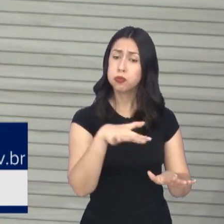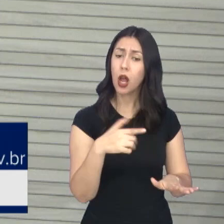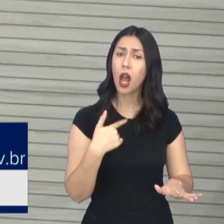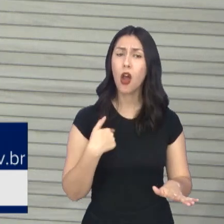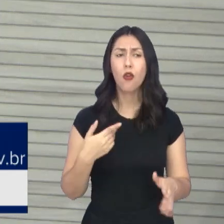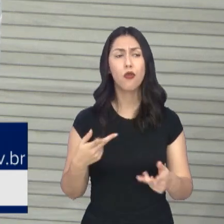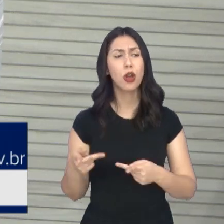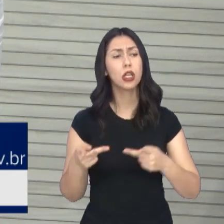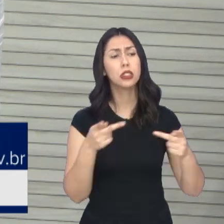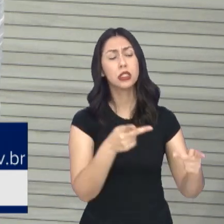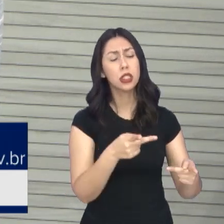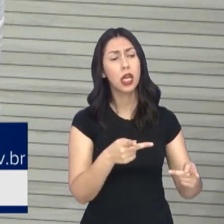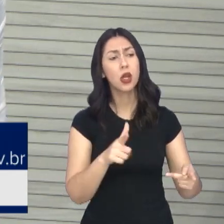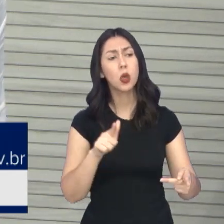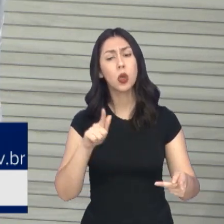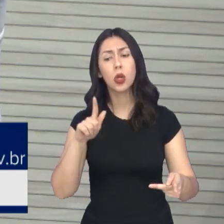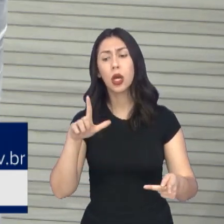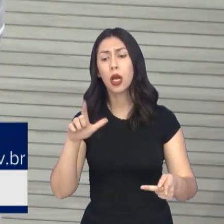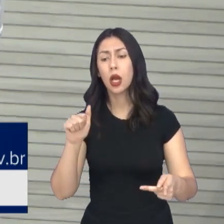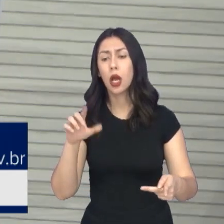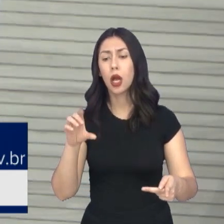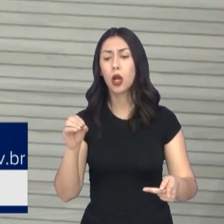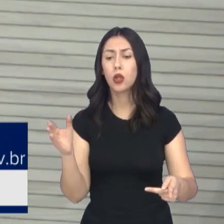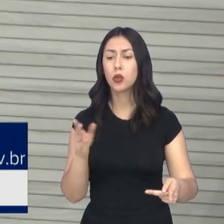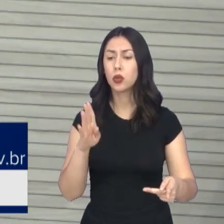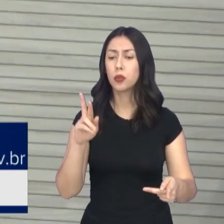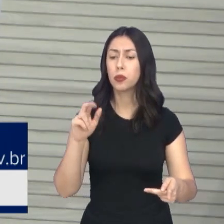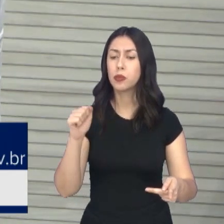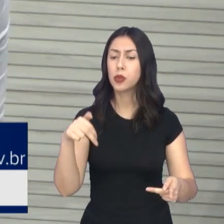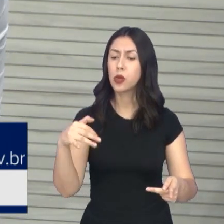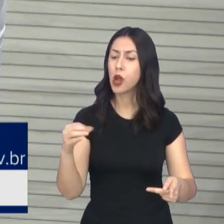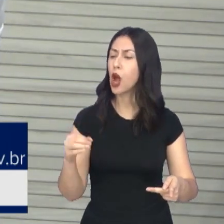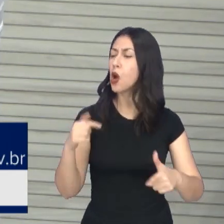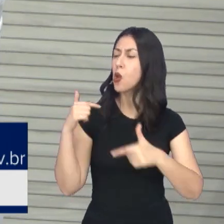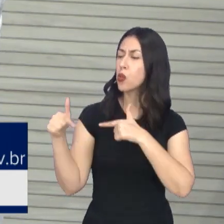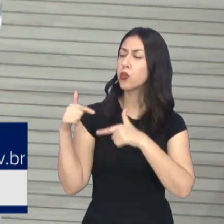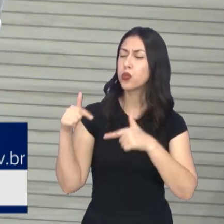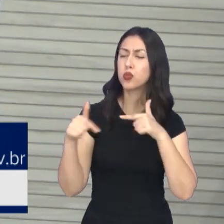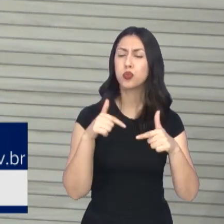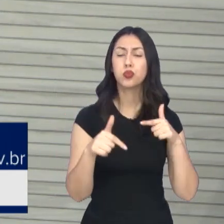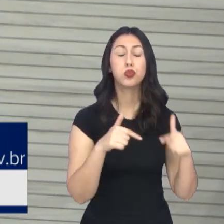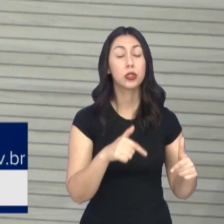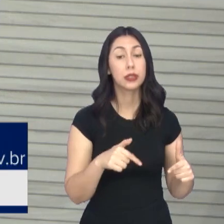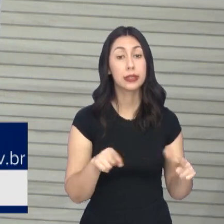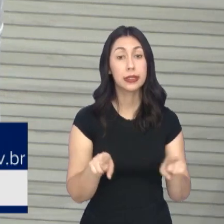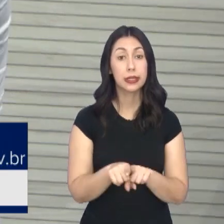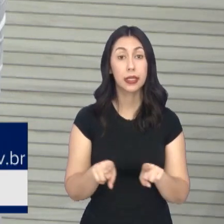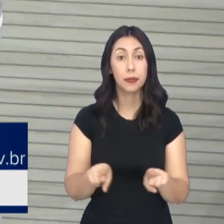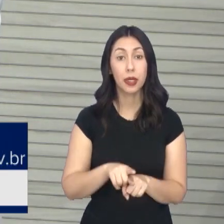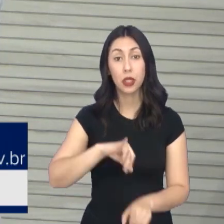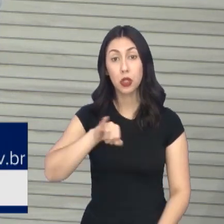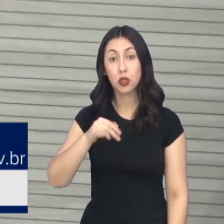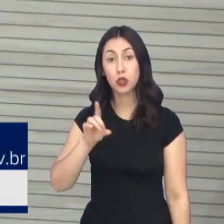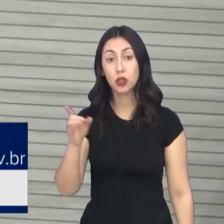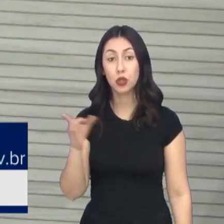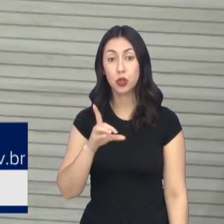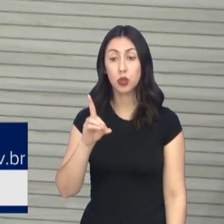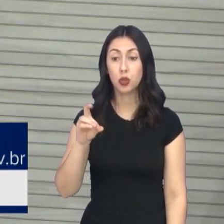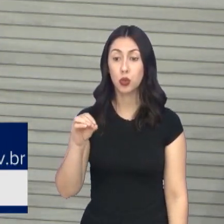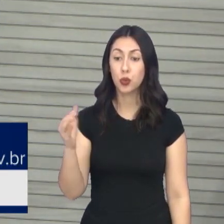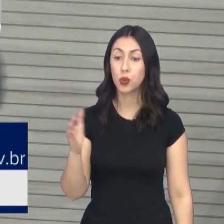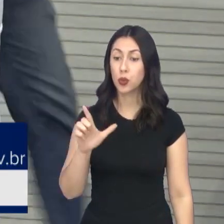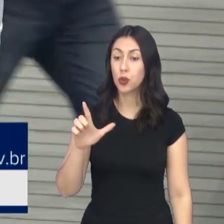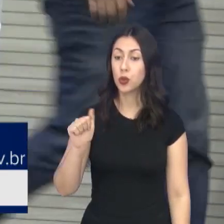Branco visitando esses dias, ali na região do Rig também, muito trabalho. Agora, no Jardim do Lago, estão fazendo